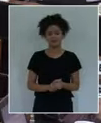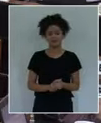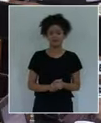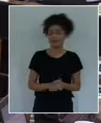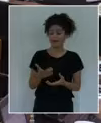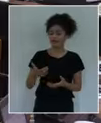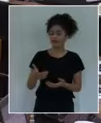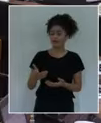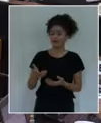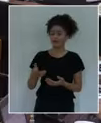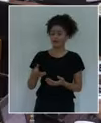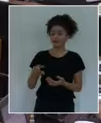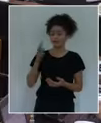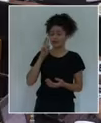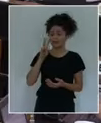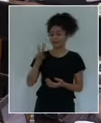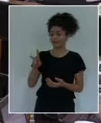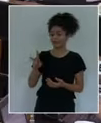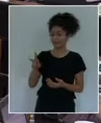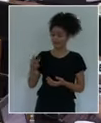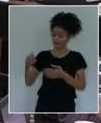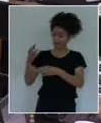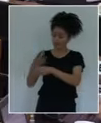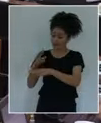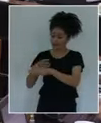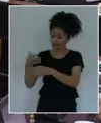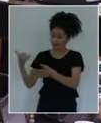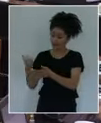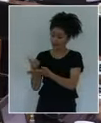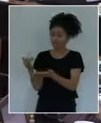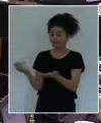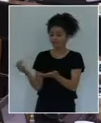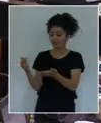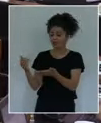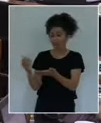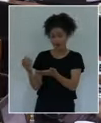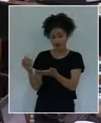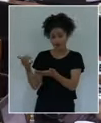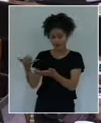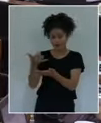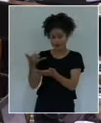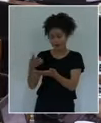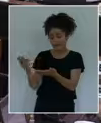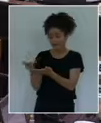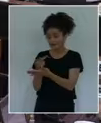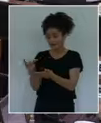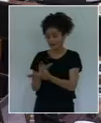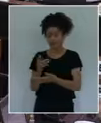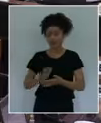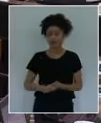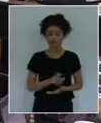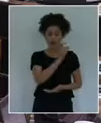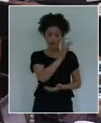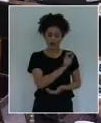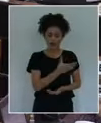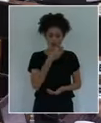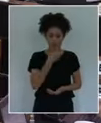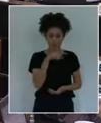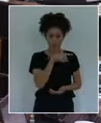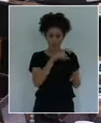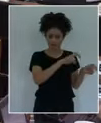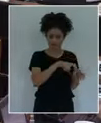tem um rapaz na zona rural que tem um tanque de leite na casa dele e a casa dele é beirada do rio. Então eu recebi uma informação lá de um